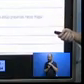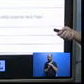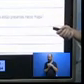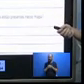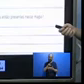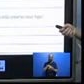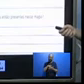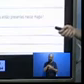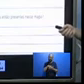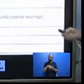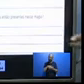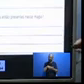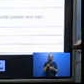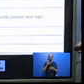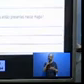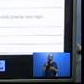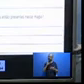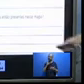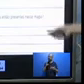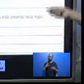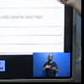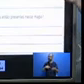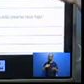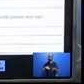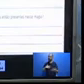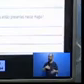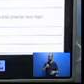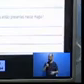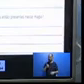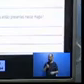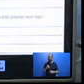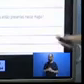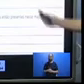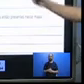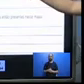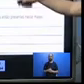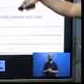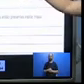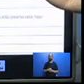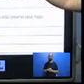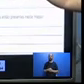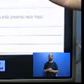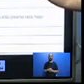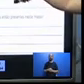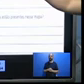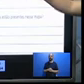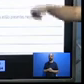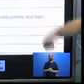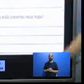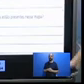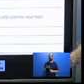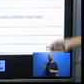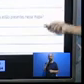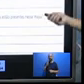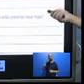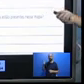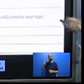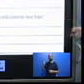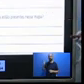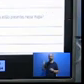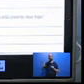com calma, tá bom? Então tá bom. O que eles estão fazendo? O que essa imagem nos